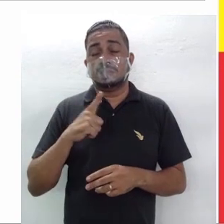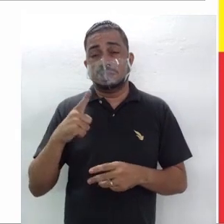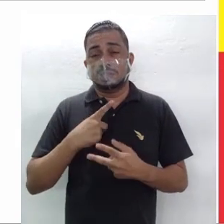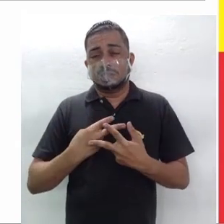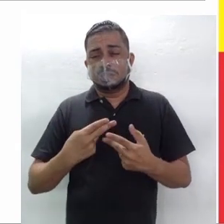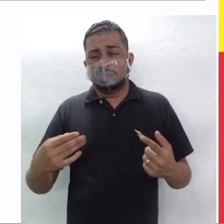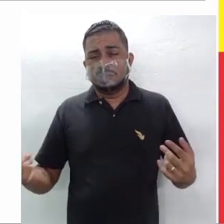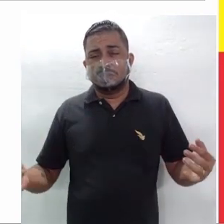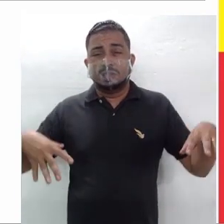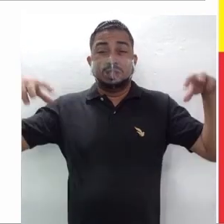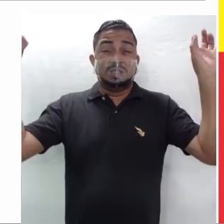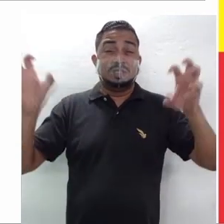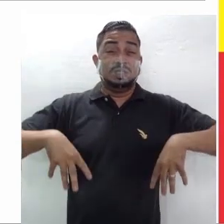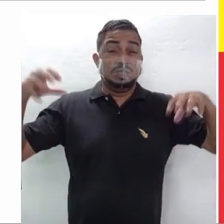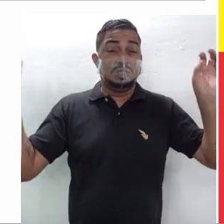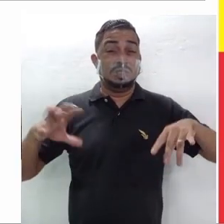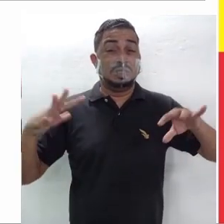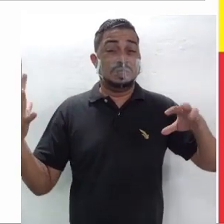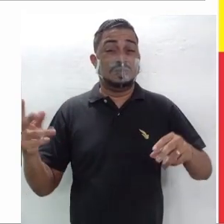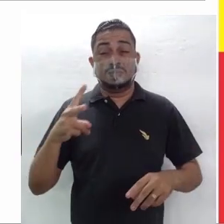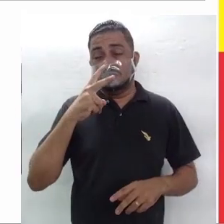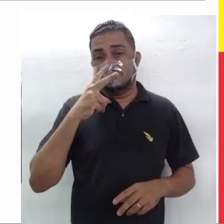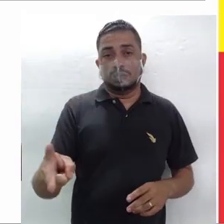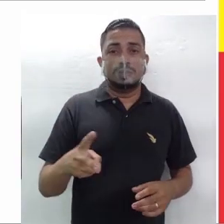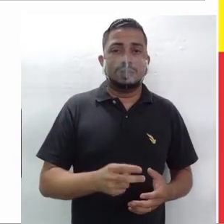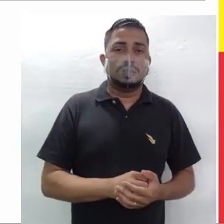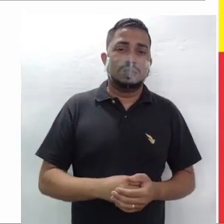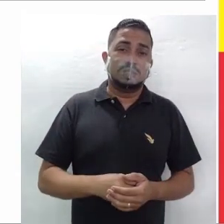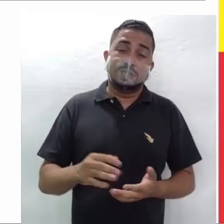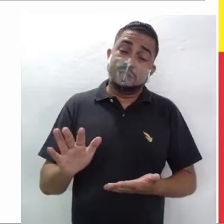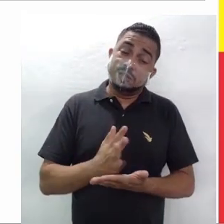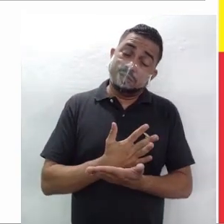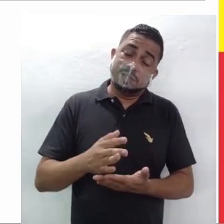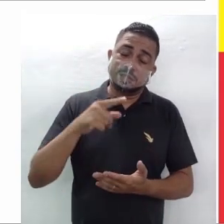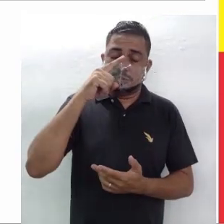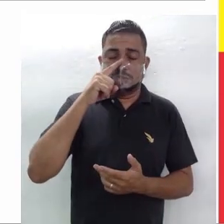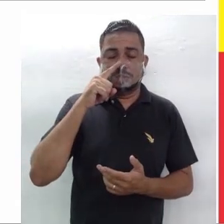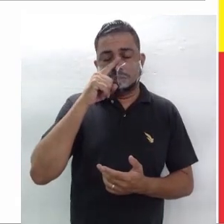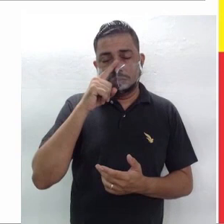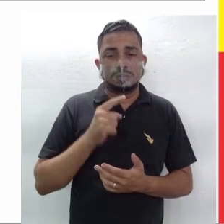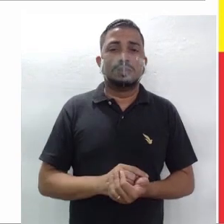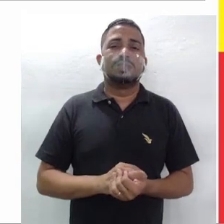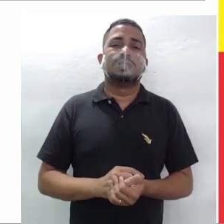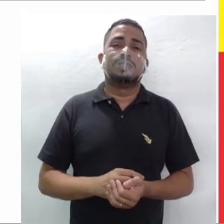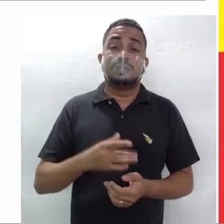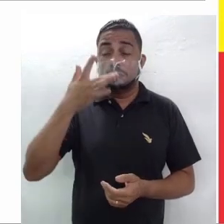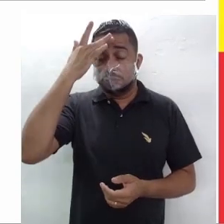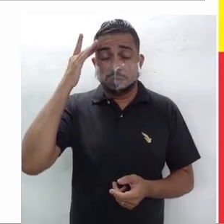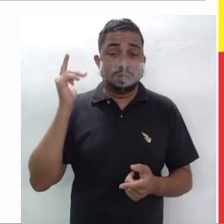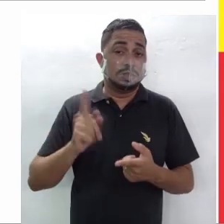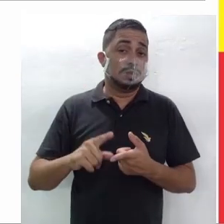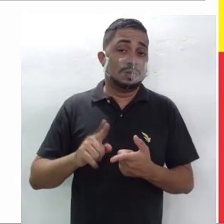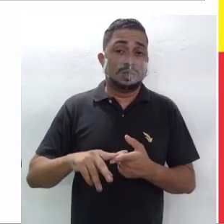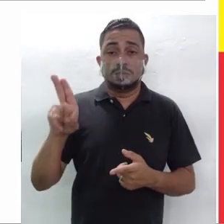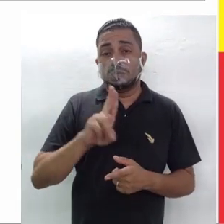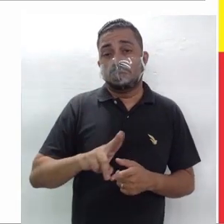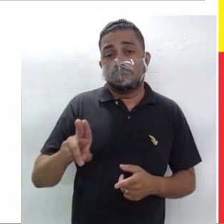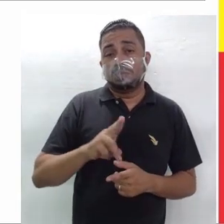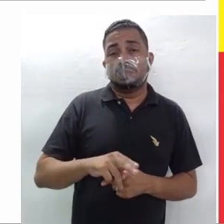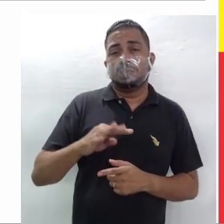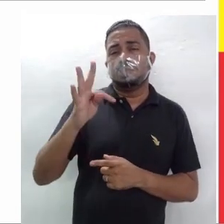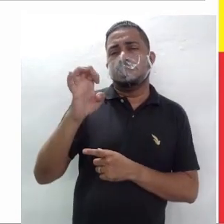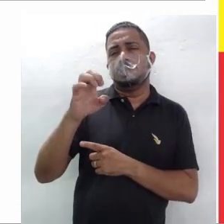de tempestades que são intensas e às vezes perigosas. As pessoas também usam a